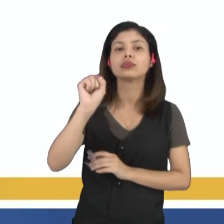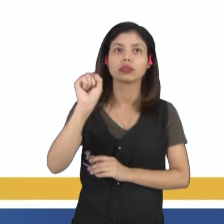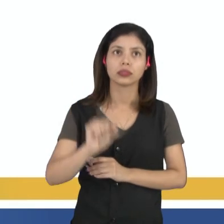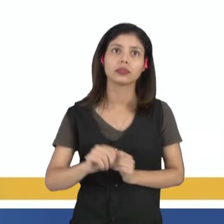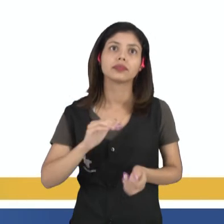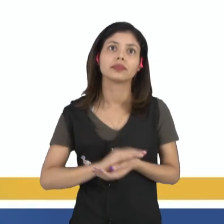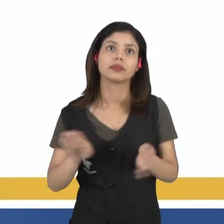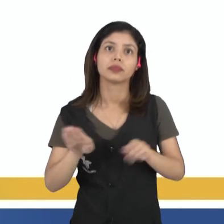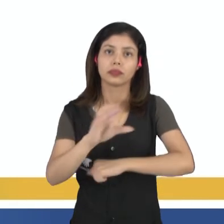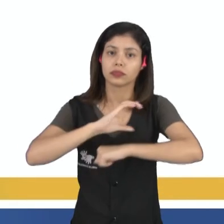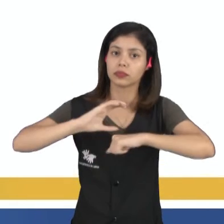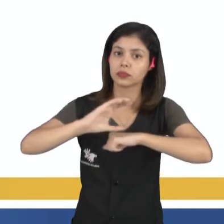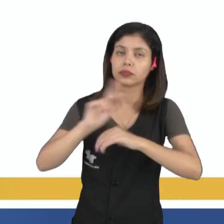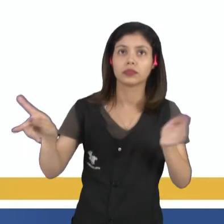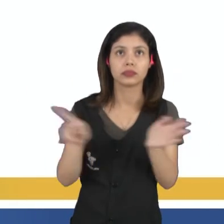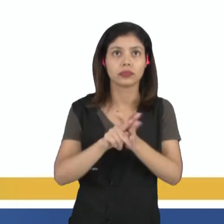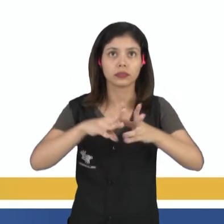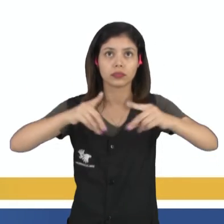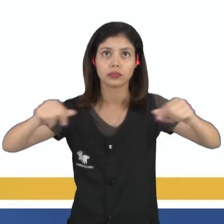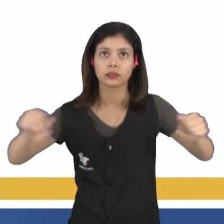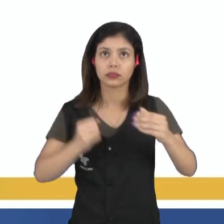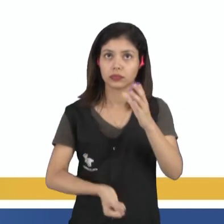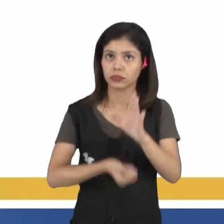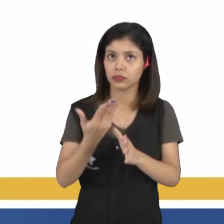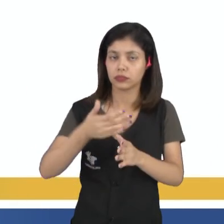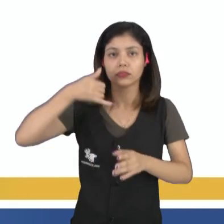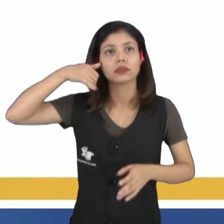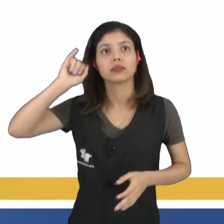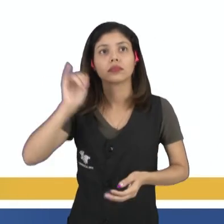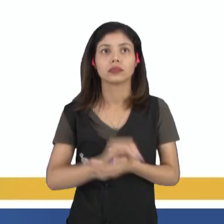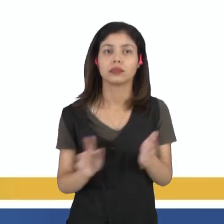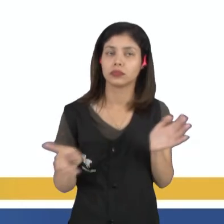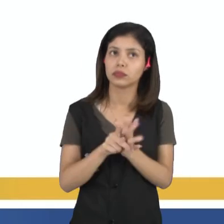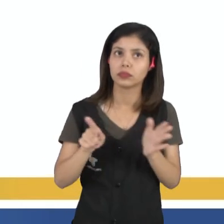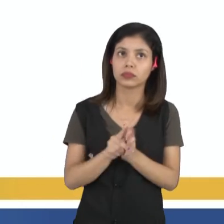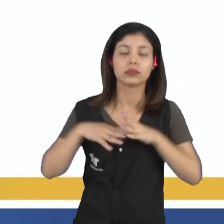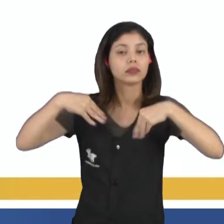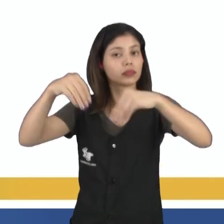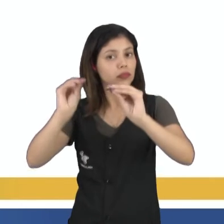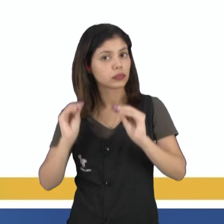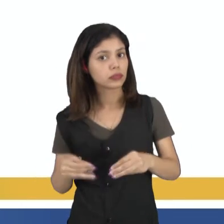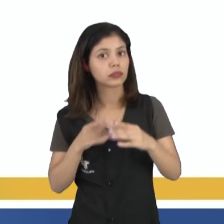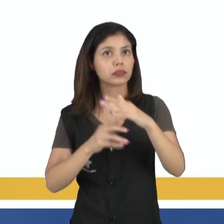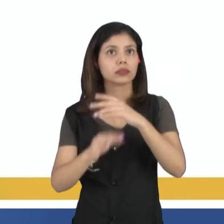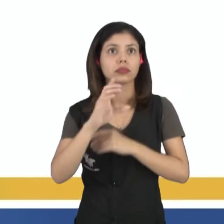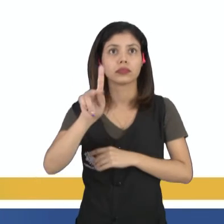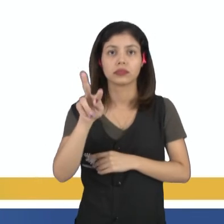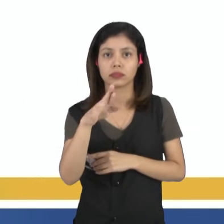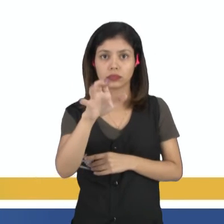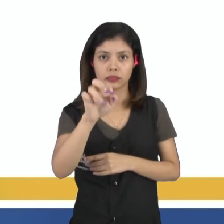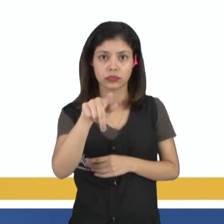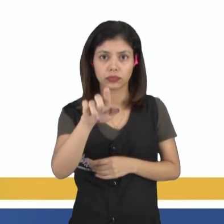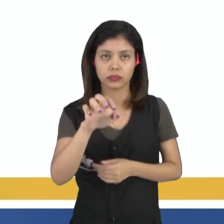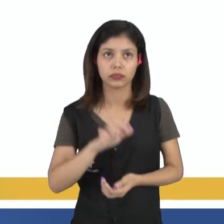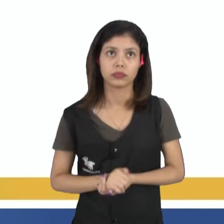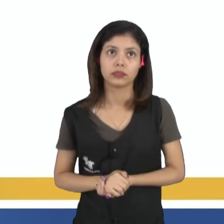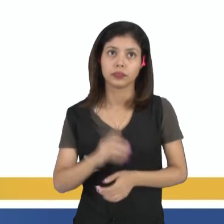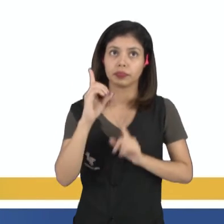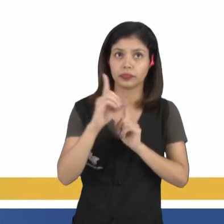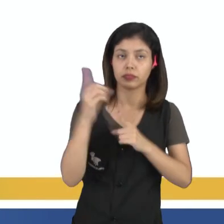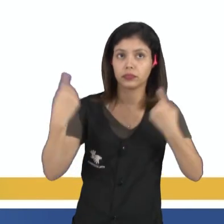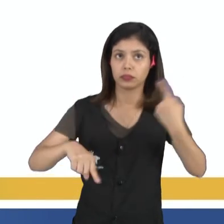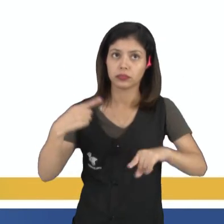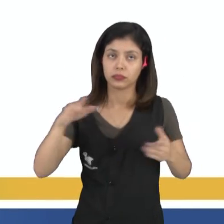Sul e para a Constituição de propriedades de criação de gado destinados à exportação de charque